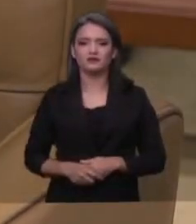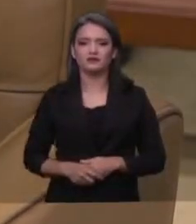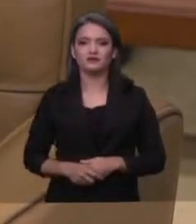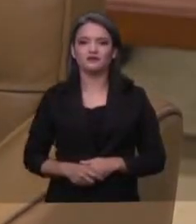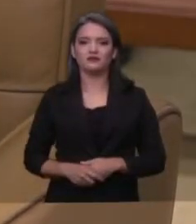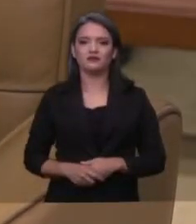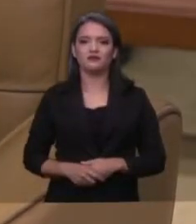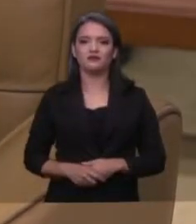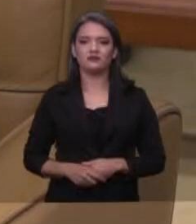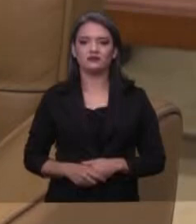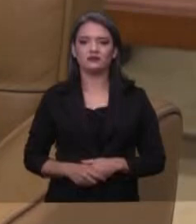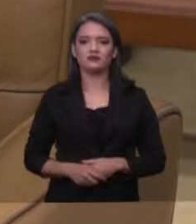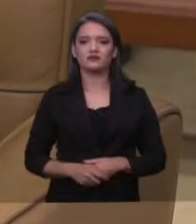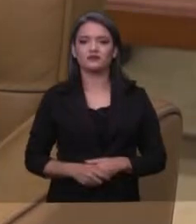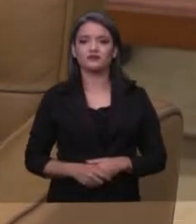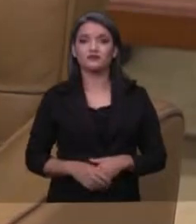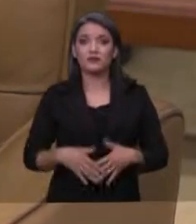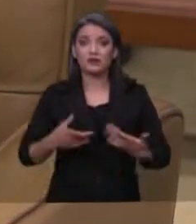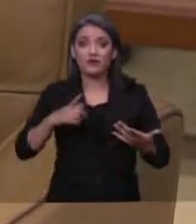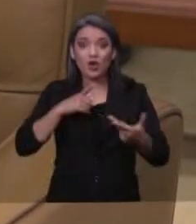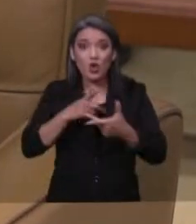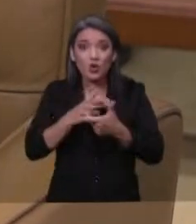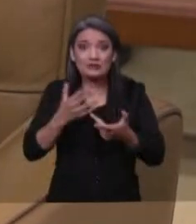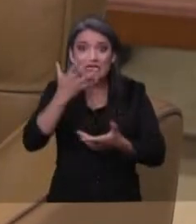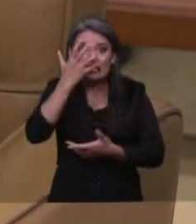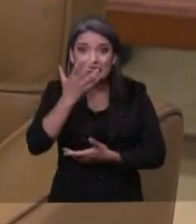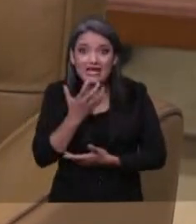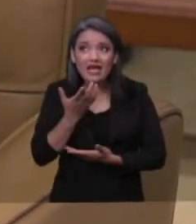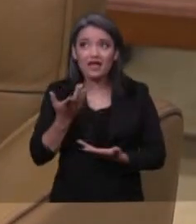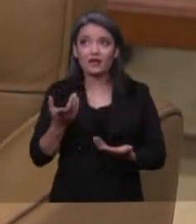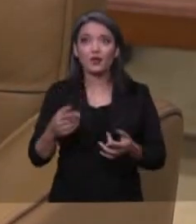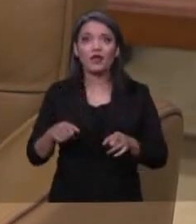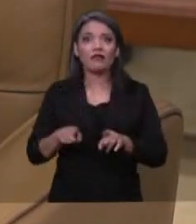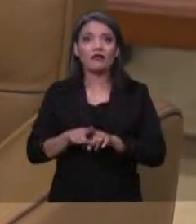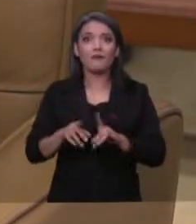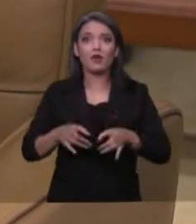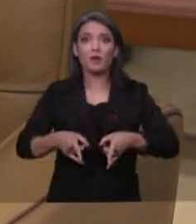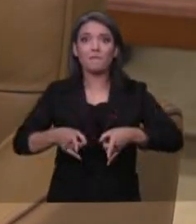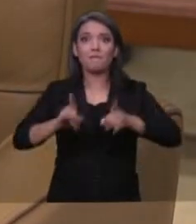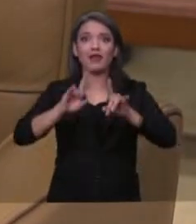Os fatos extremamente sérios, a Polícia Federal invadida.